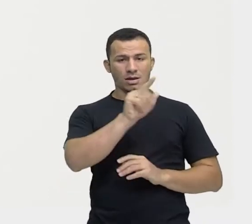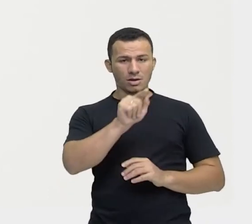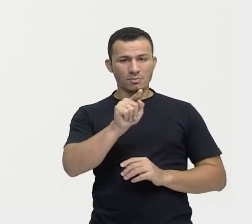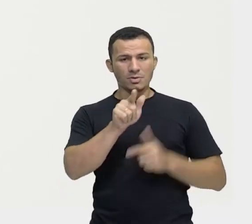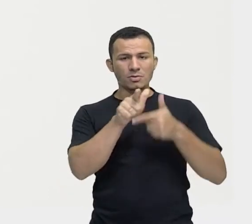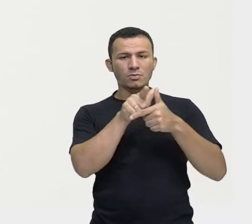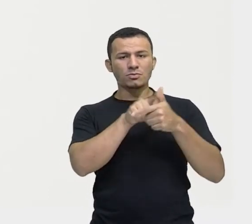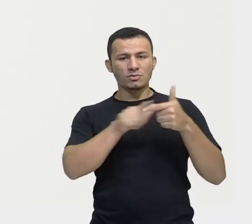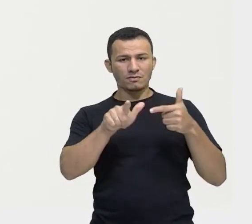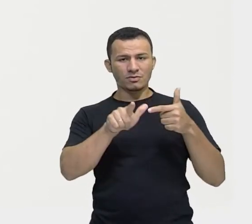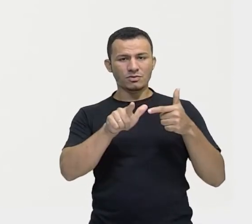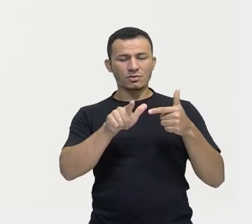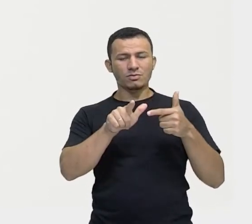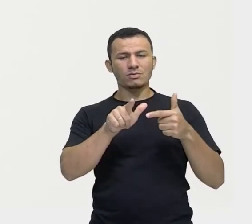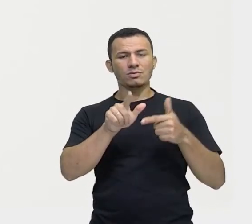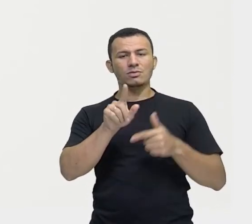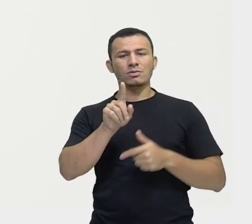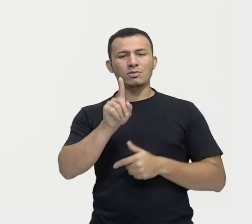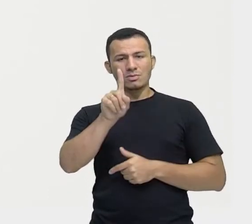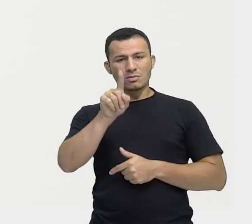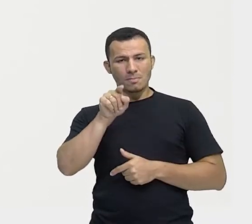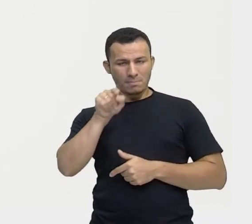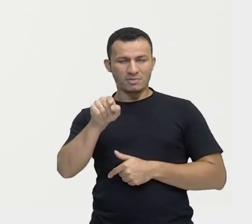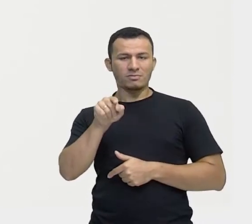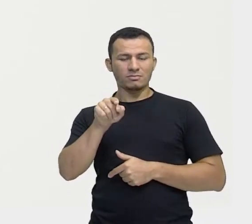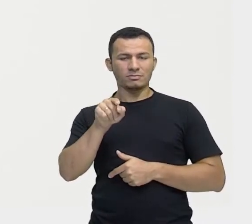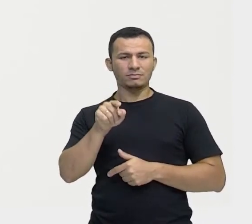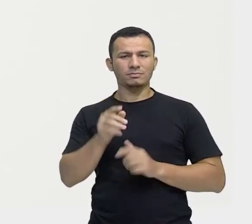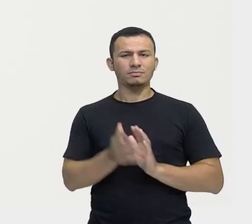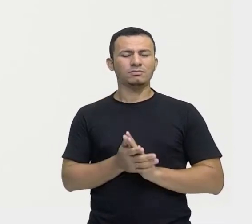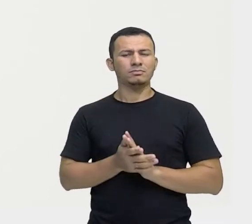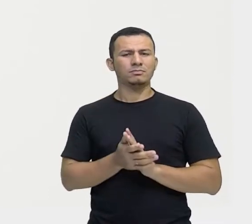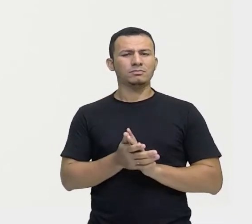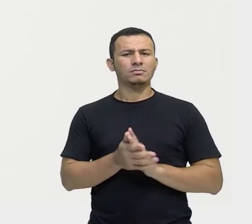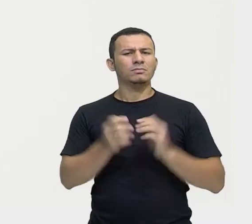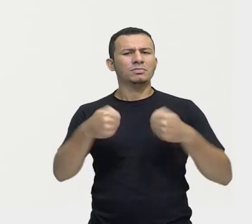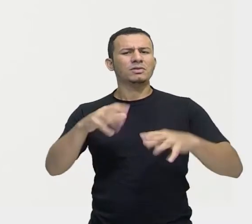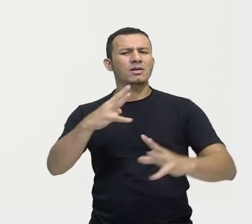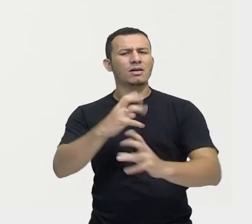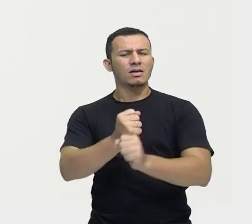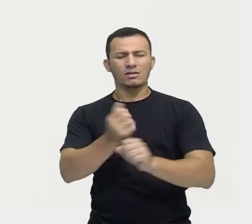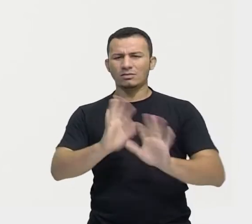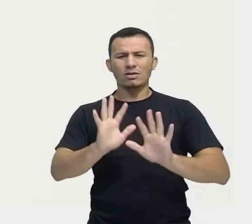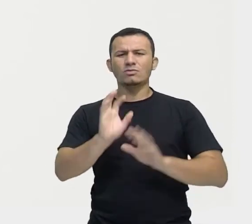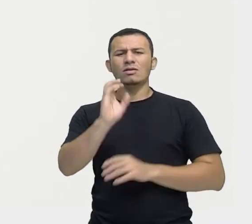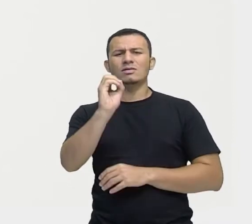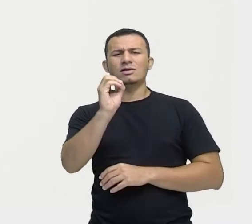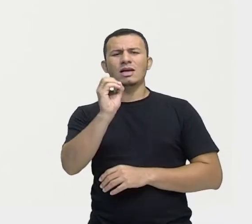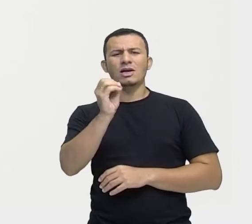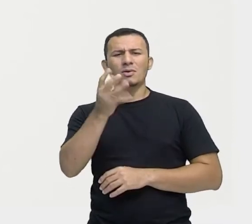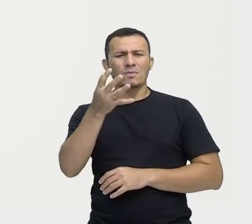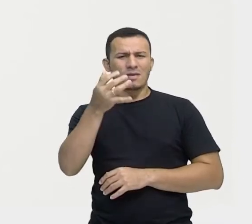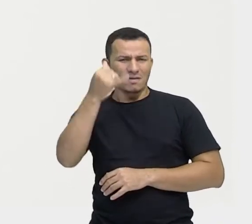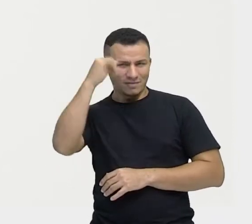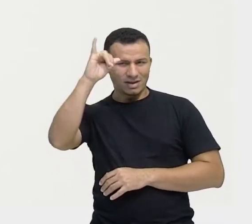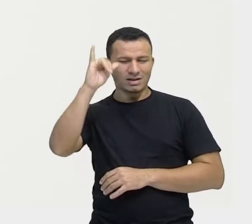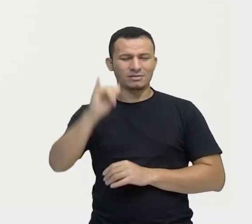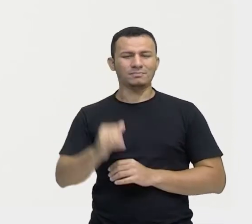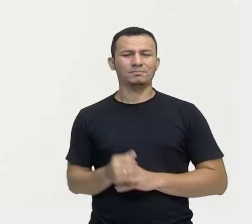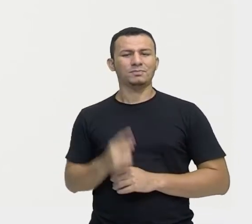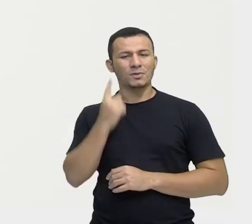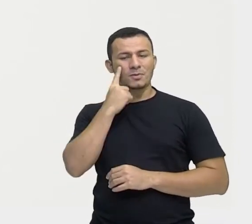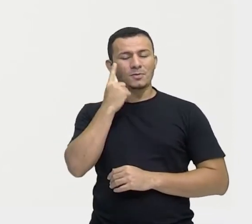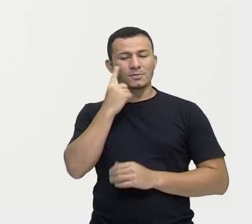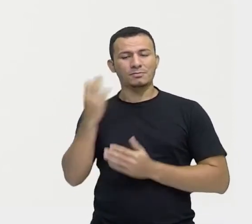3.000 por 1.000. Nesse caso aqui, você não precisa fazer conta. Pode aplicar o corte dos zeros. Cada zero corta